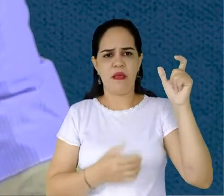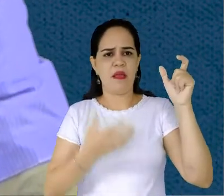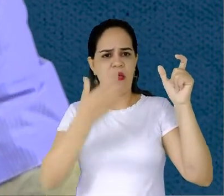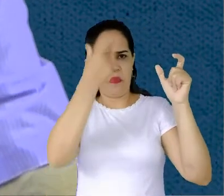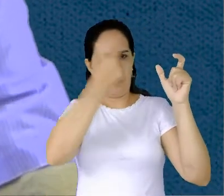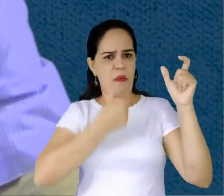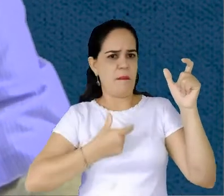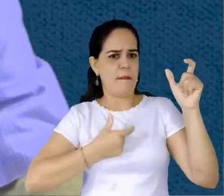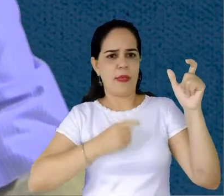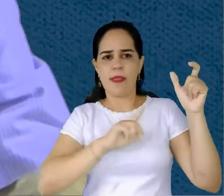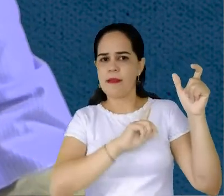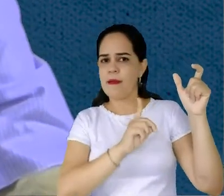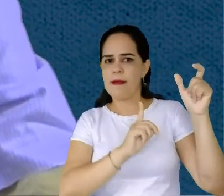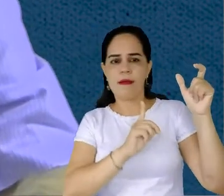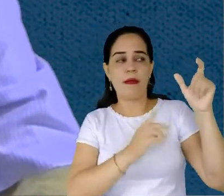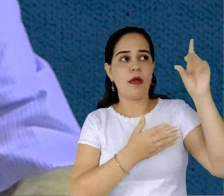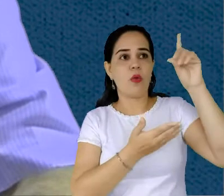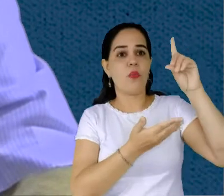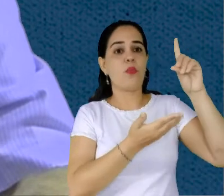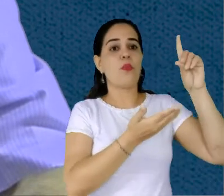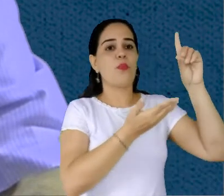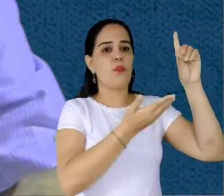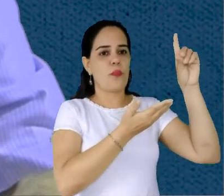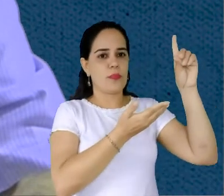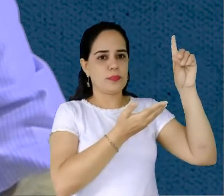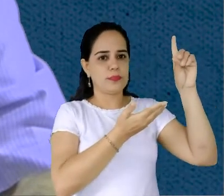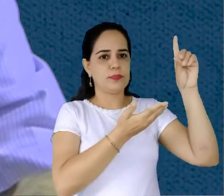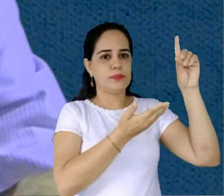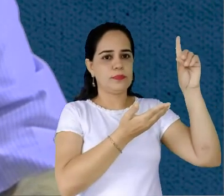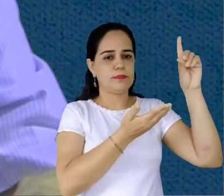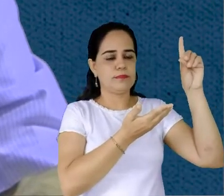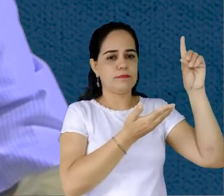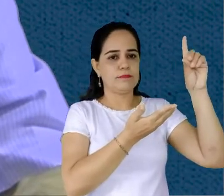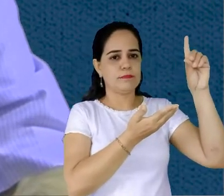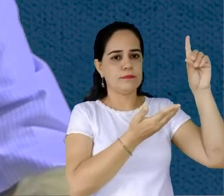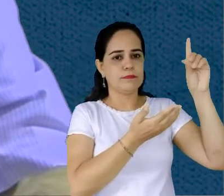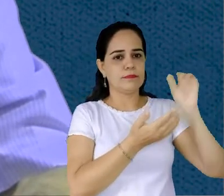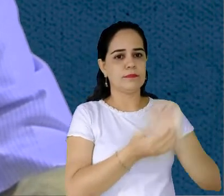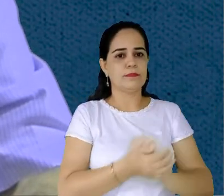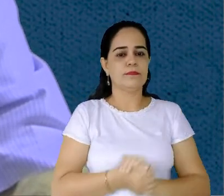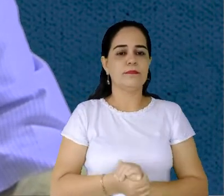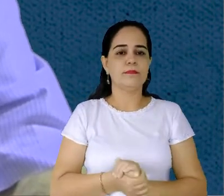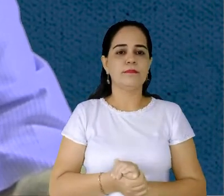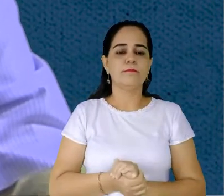minha, é do Pai. A palavra é do Pai.